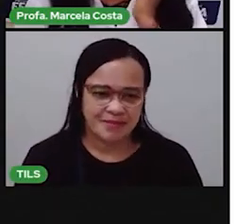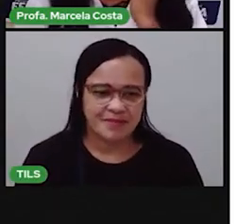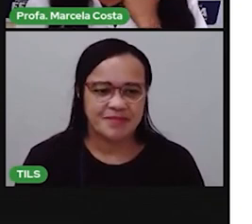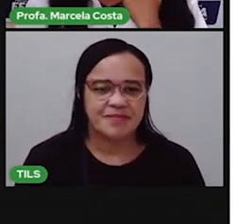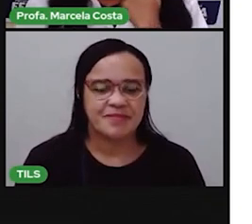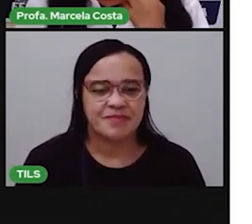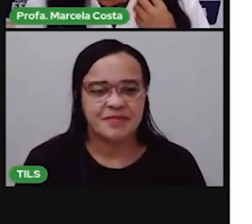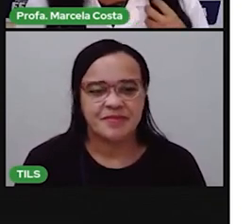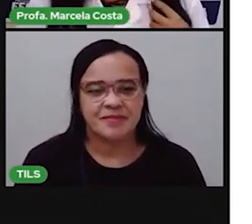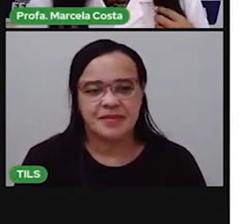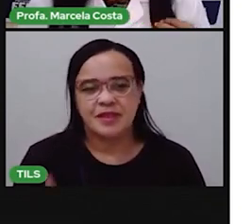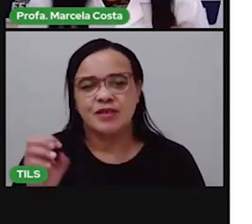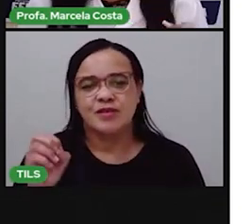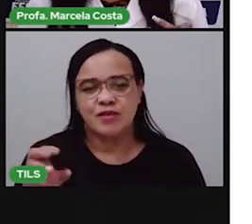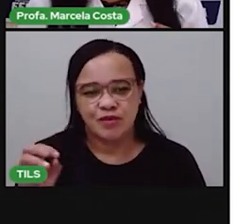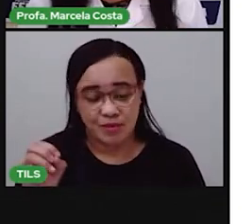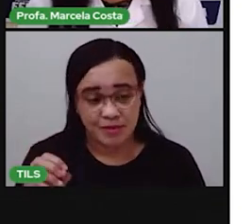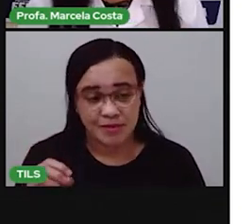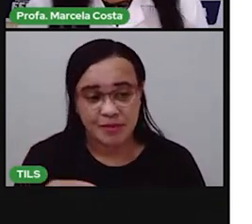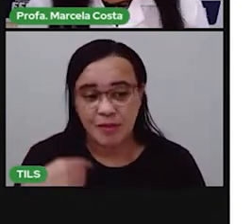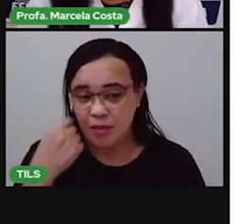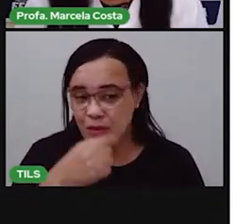Boca de forno,